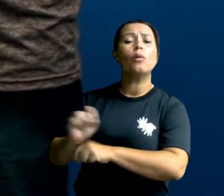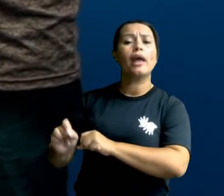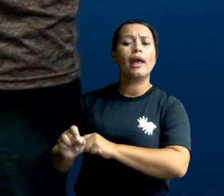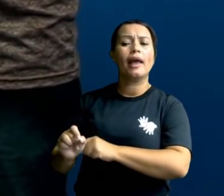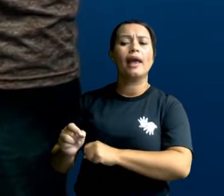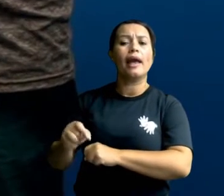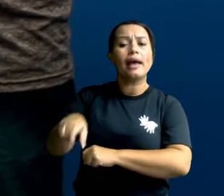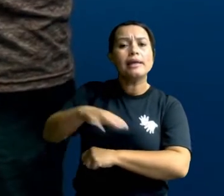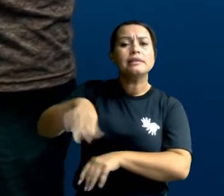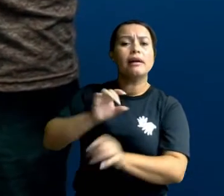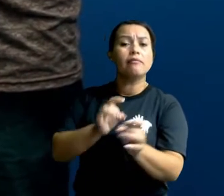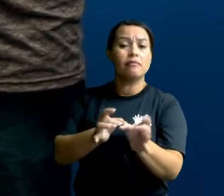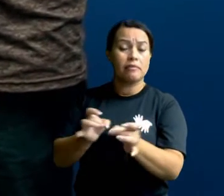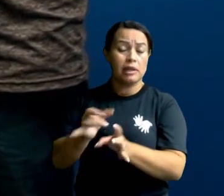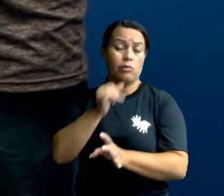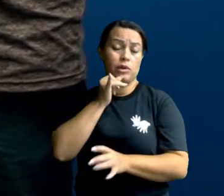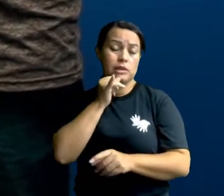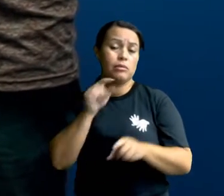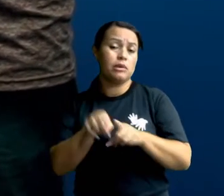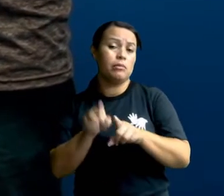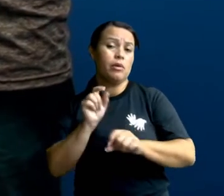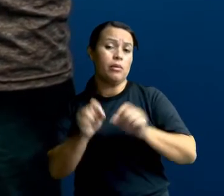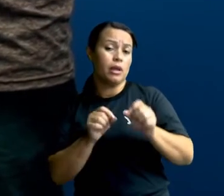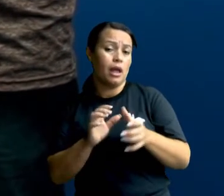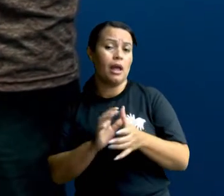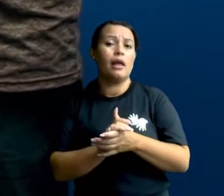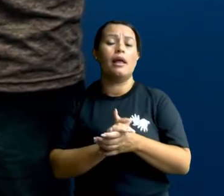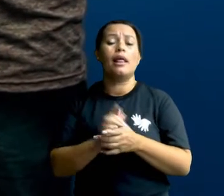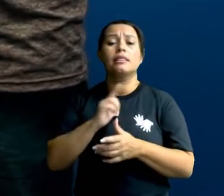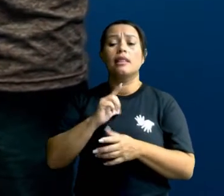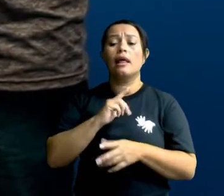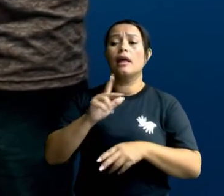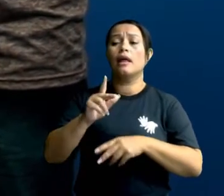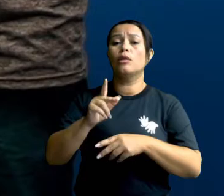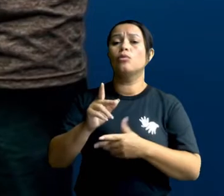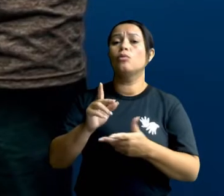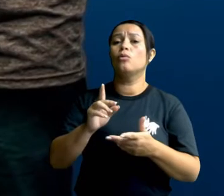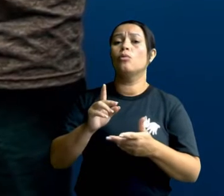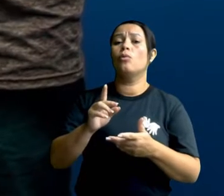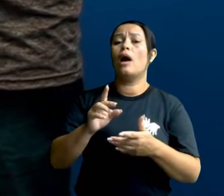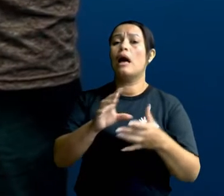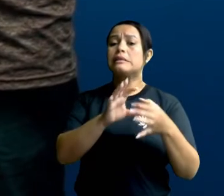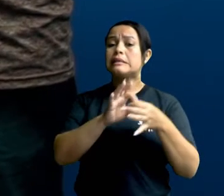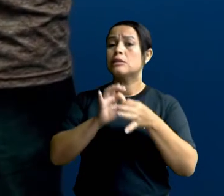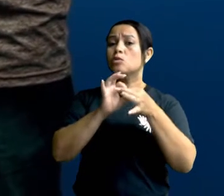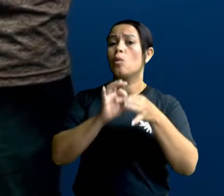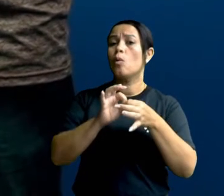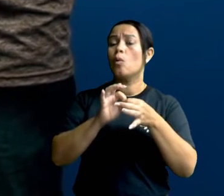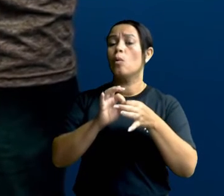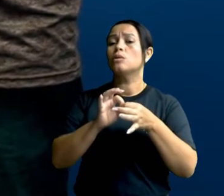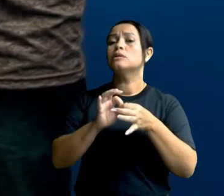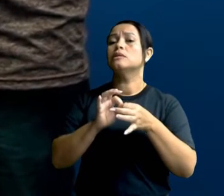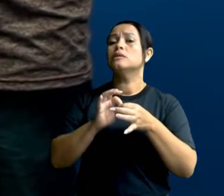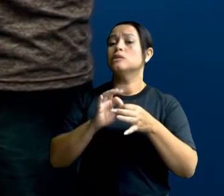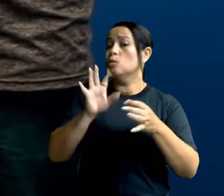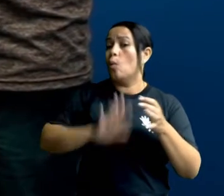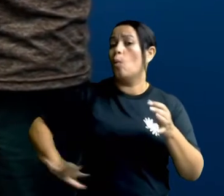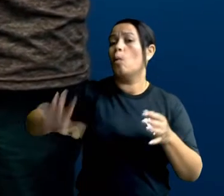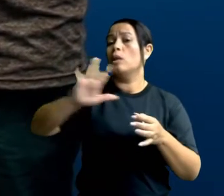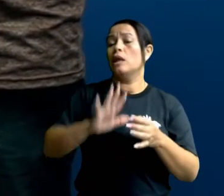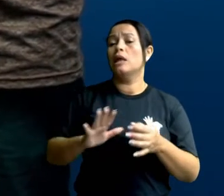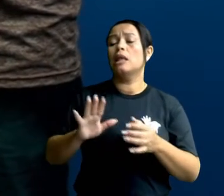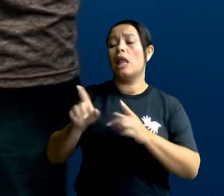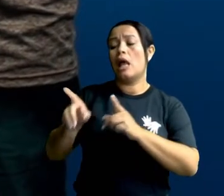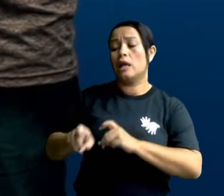esse comércio. Se levarmos em conta, segundo dados da Organização Unidas para a Agricultura e Alimentação,